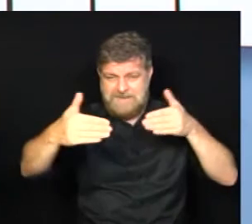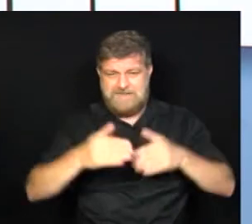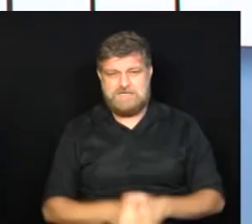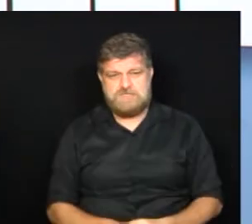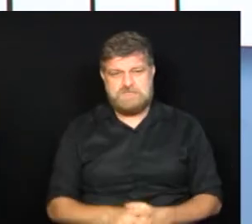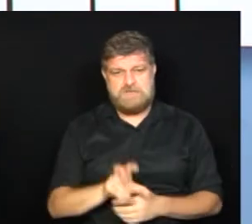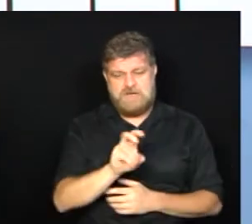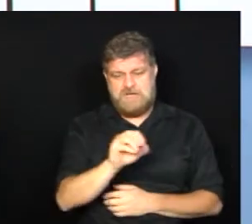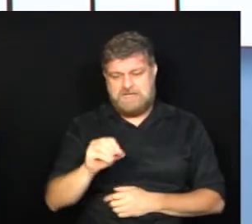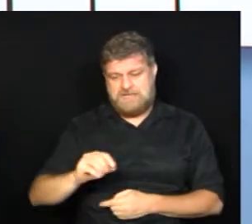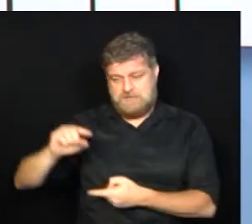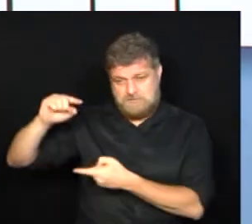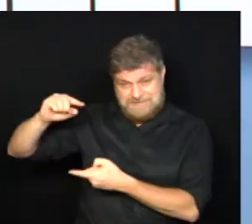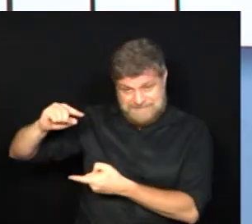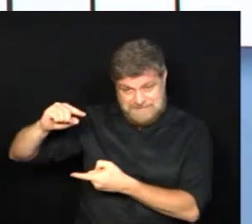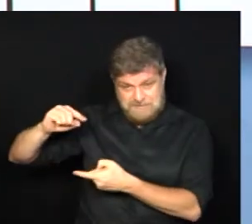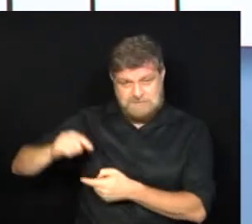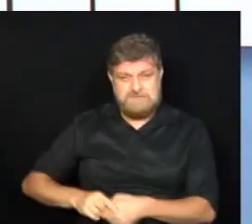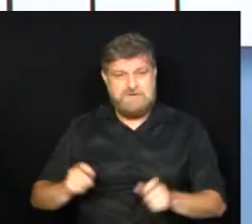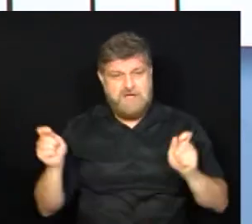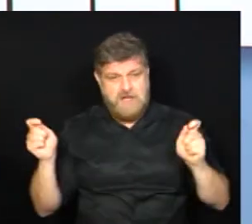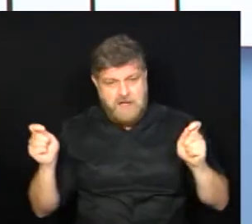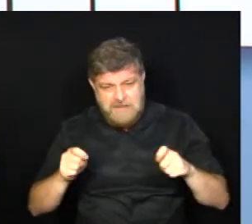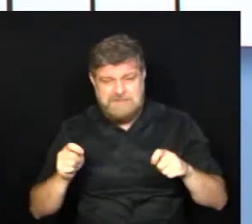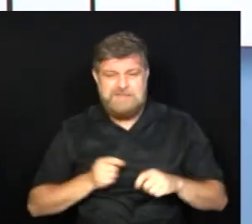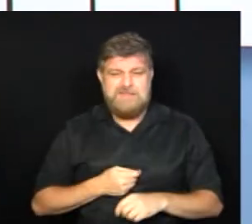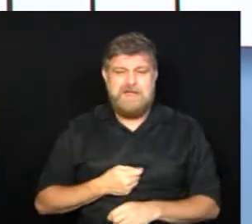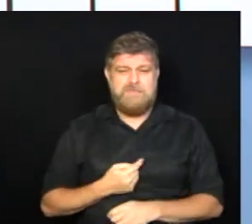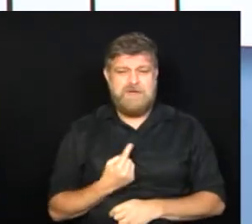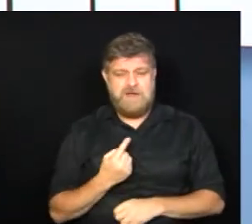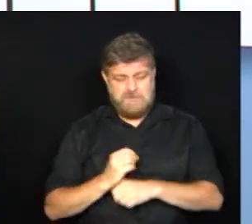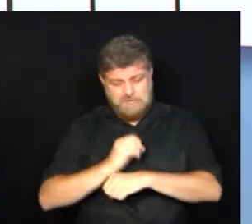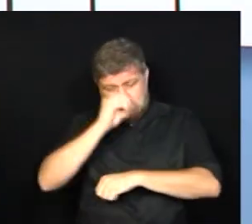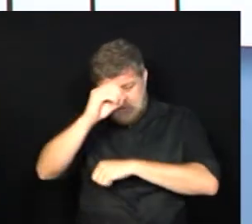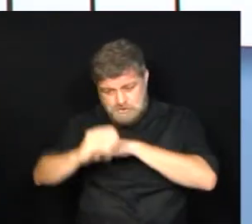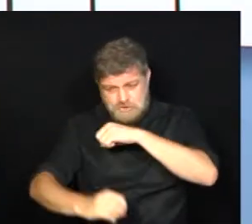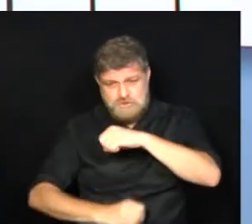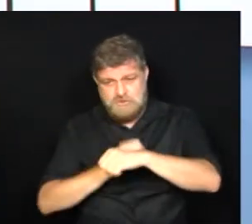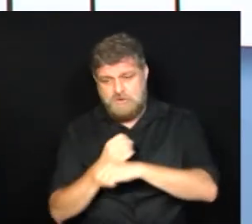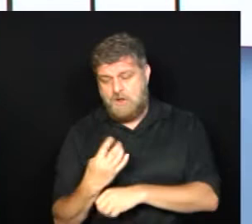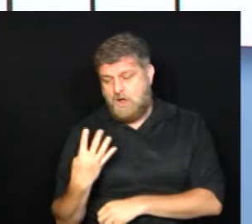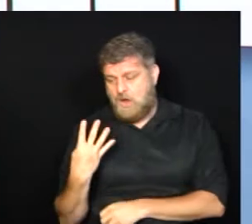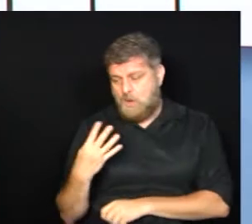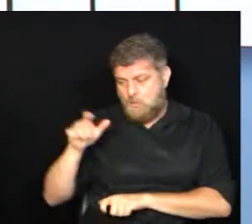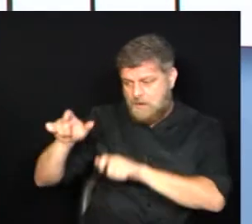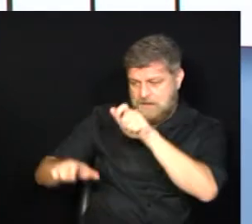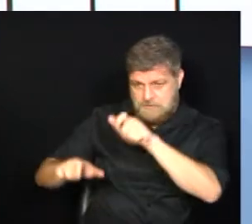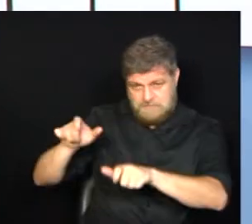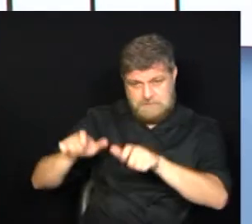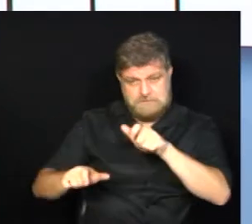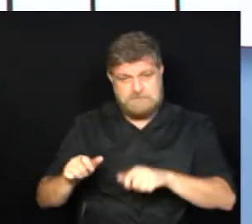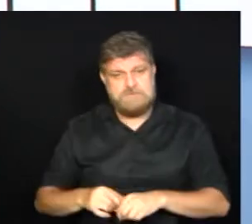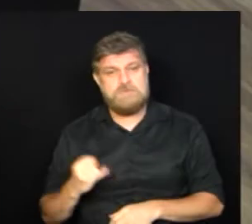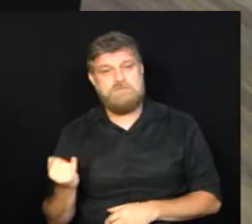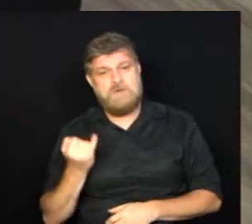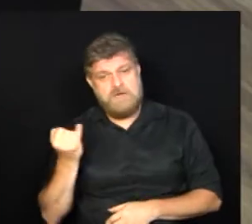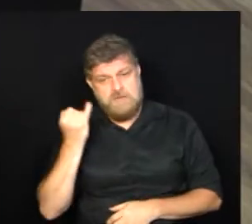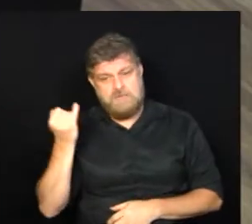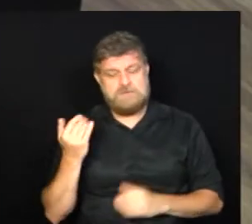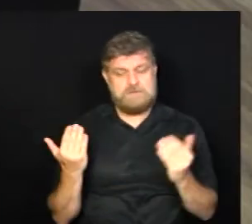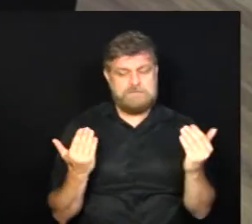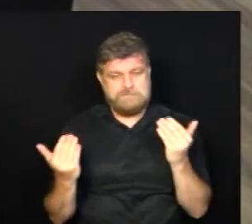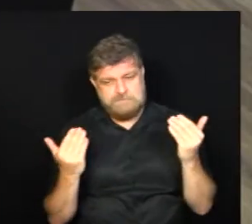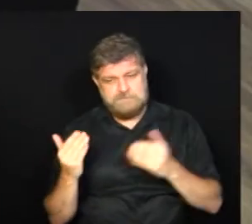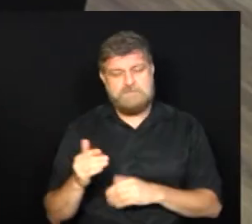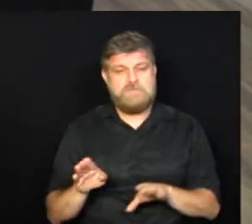500 litros atende por 24 horas 4 pessoas. Então, é importante também fazer essa